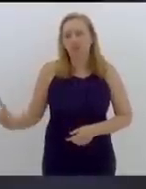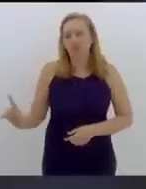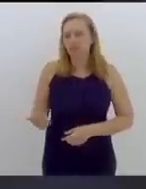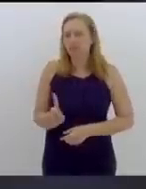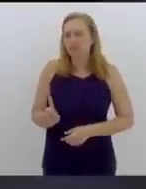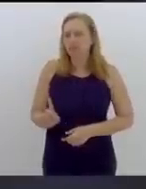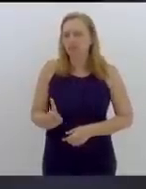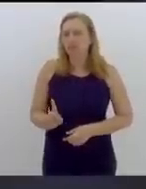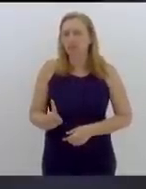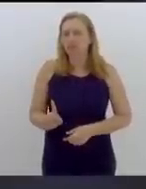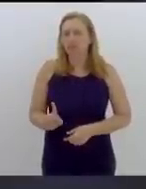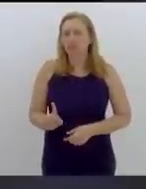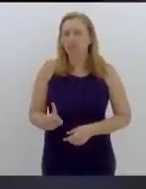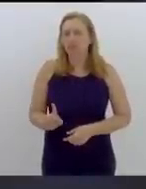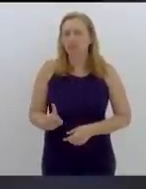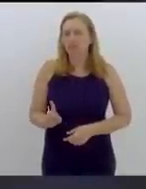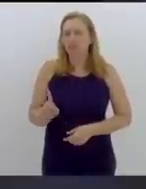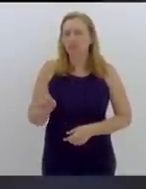aí